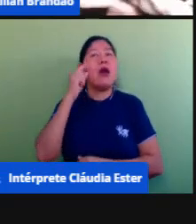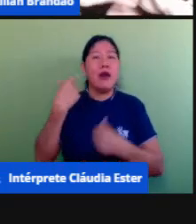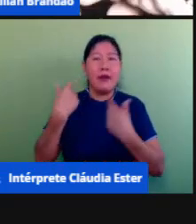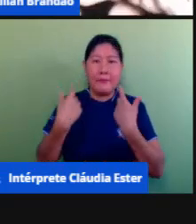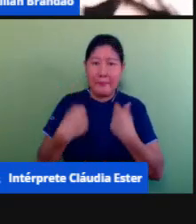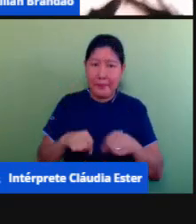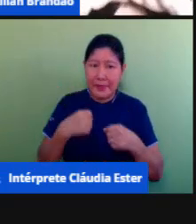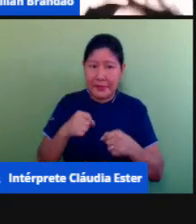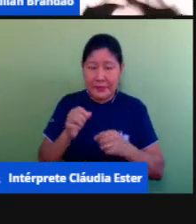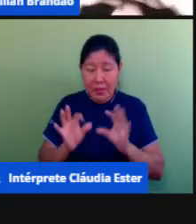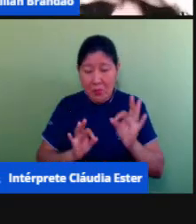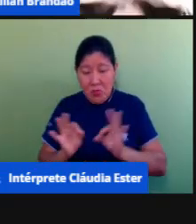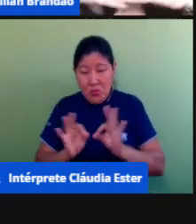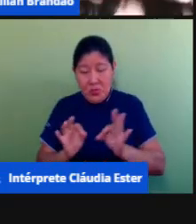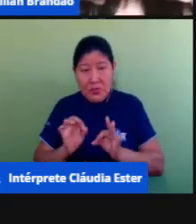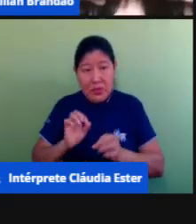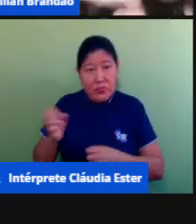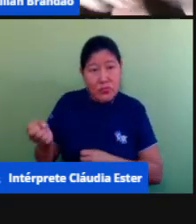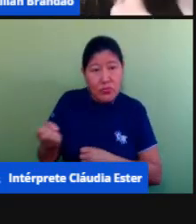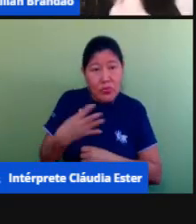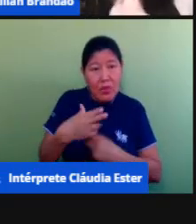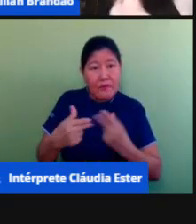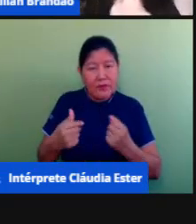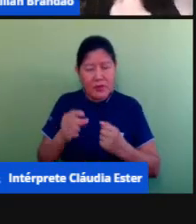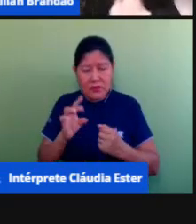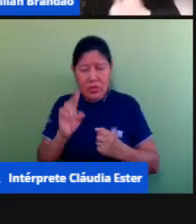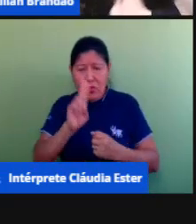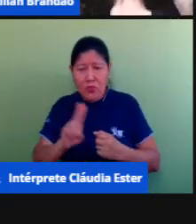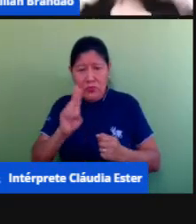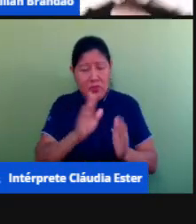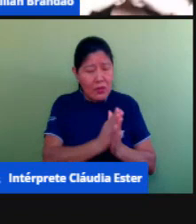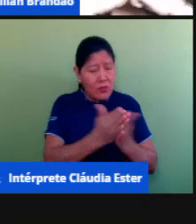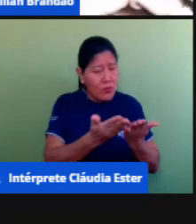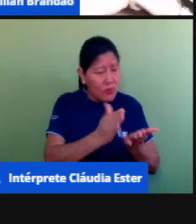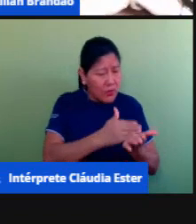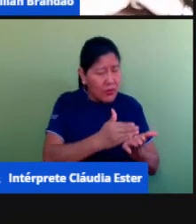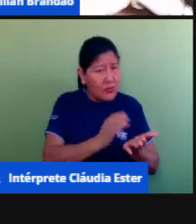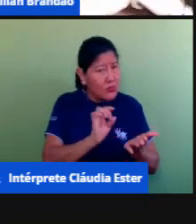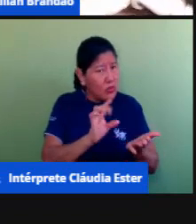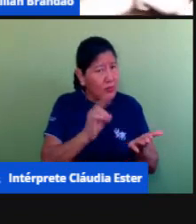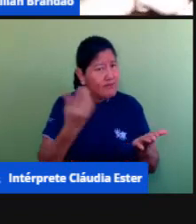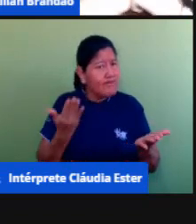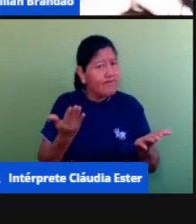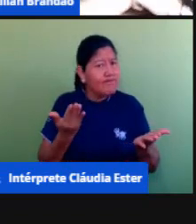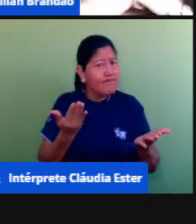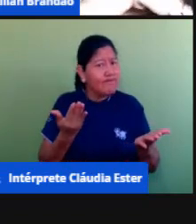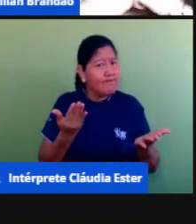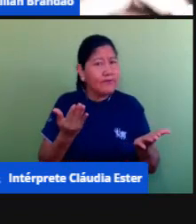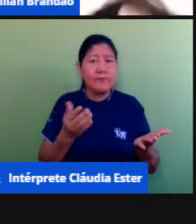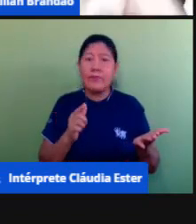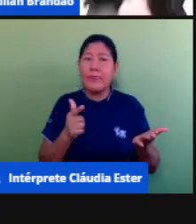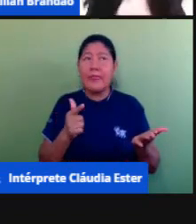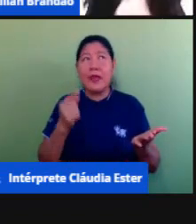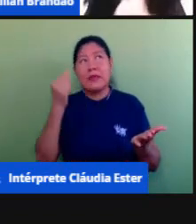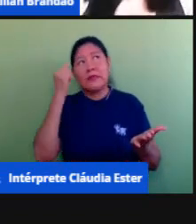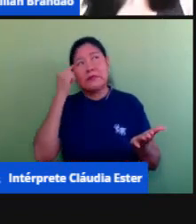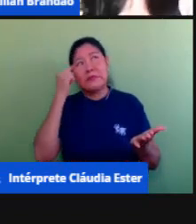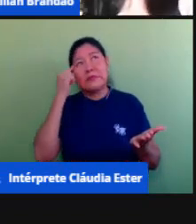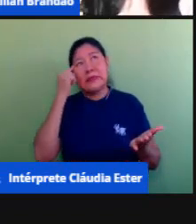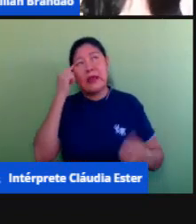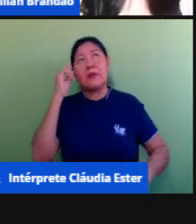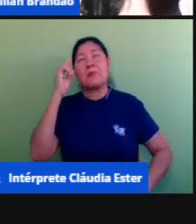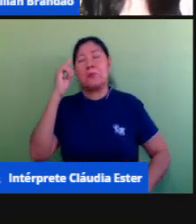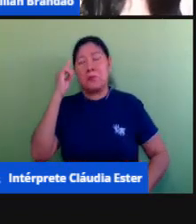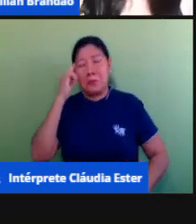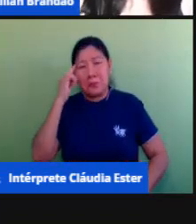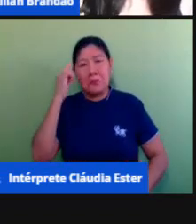pelo caderno? Por quê? Tem algumas situações que acontecem que acabam nos levando a questionar. Por exemplo, o